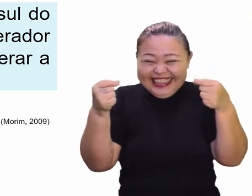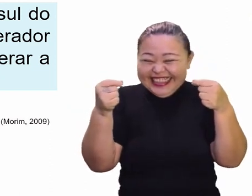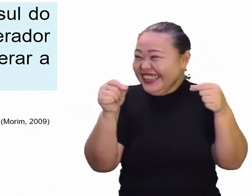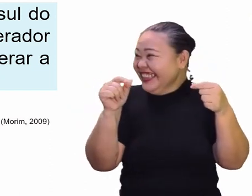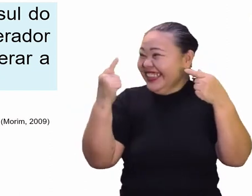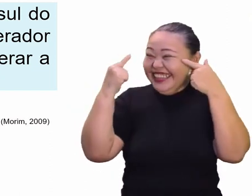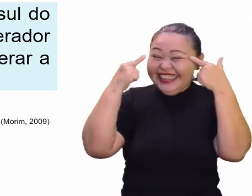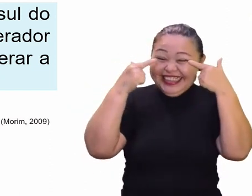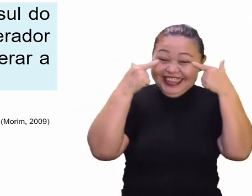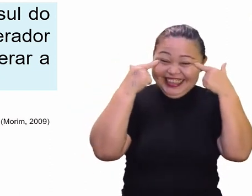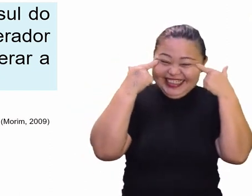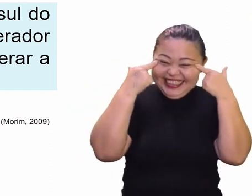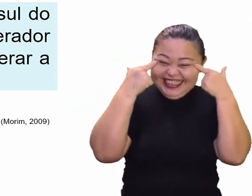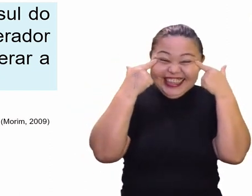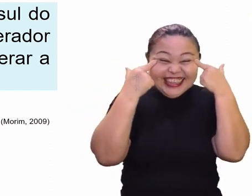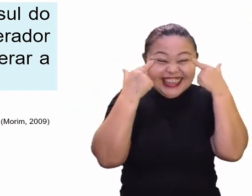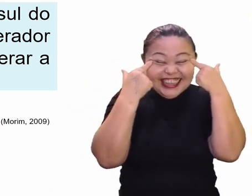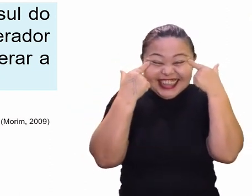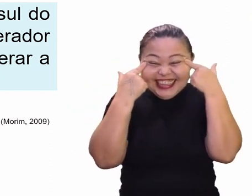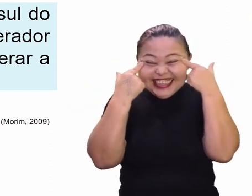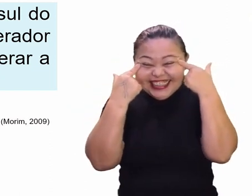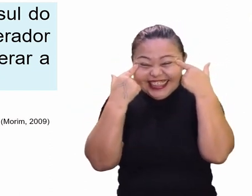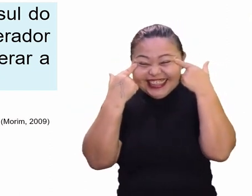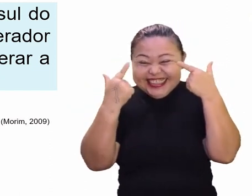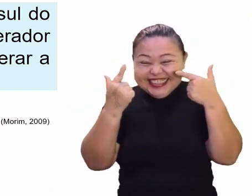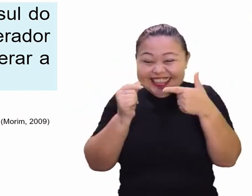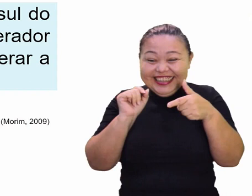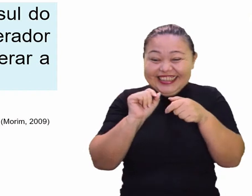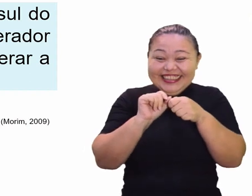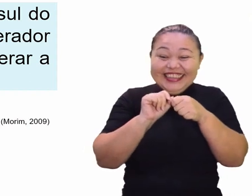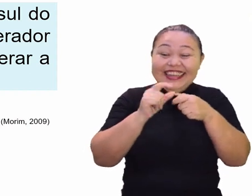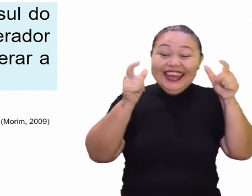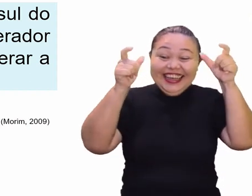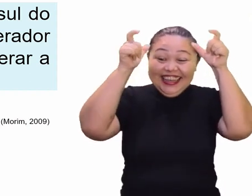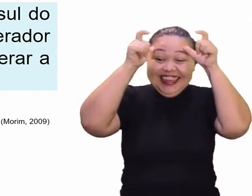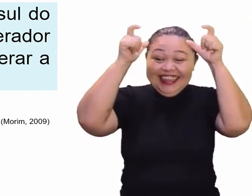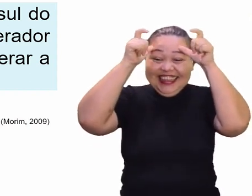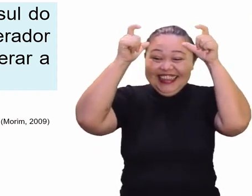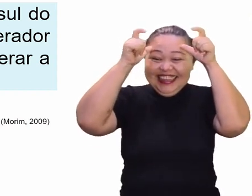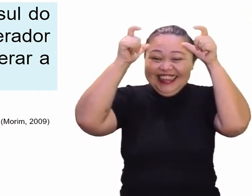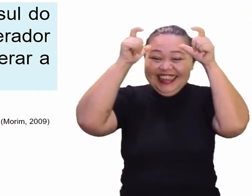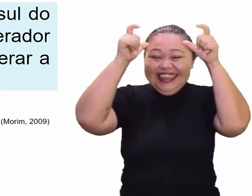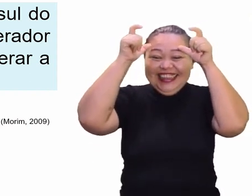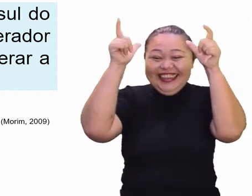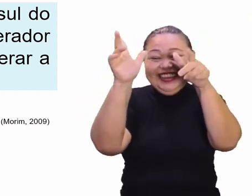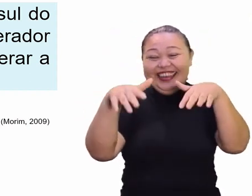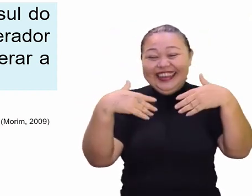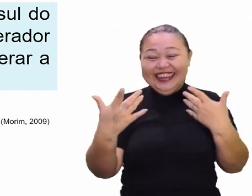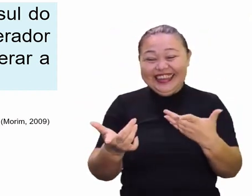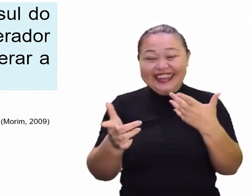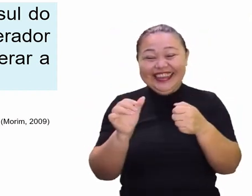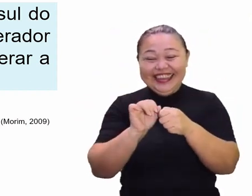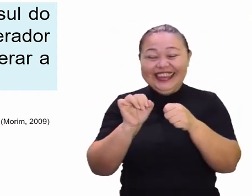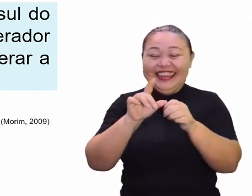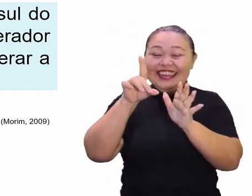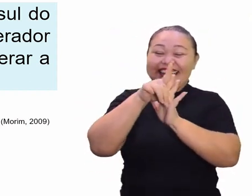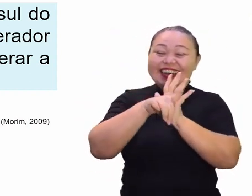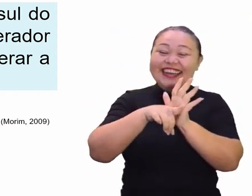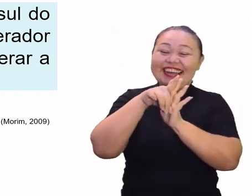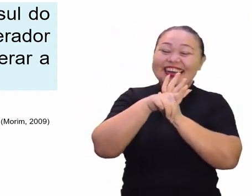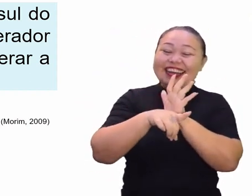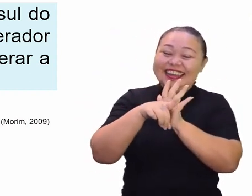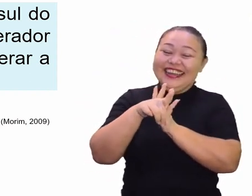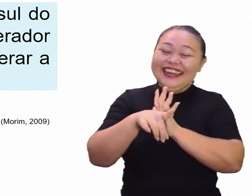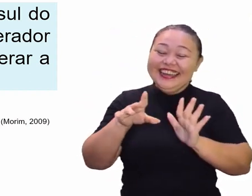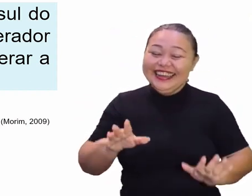japonês? Isso aí, ó, puxado, mas aquela japonês. É o diabo. Ah, tá. A ferrovia do diabo. Não